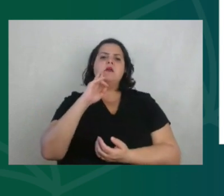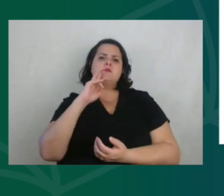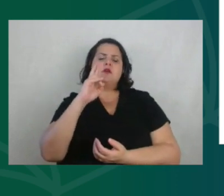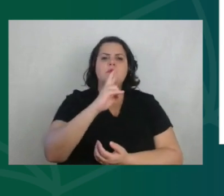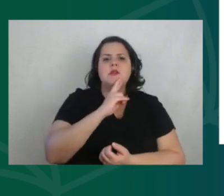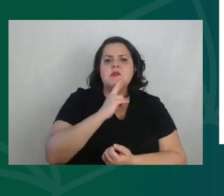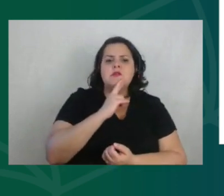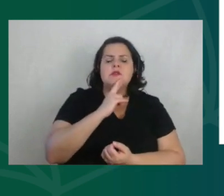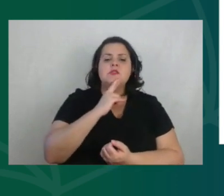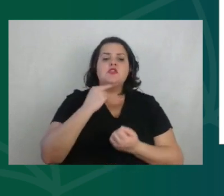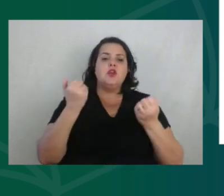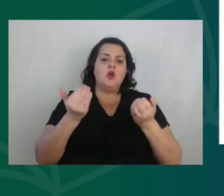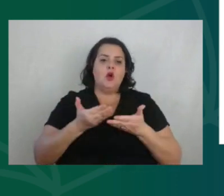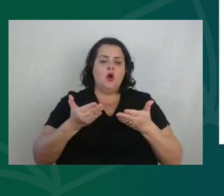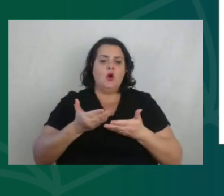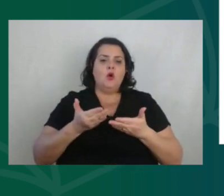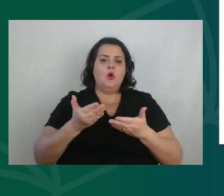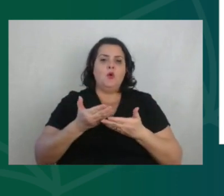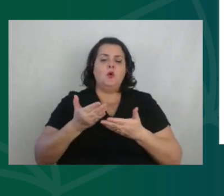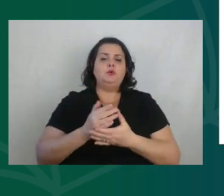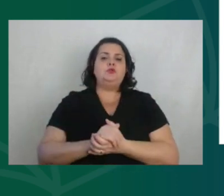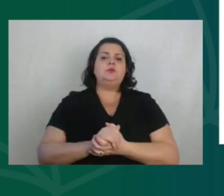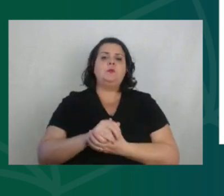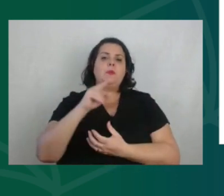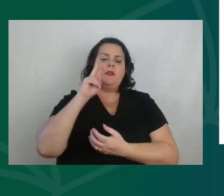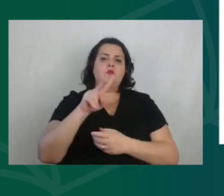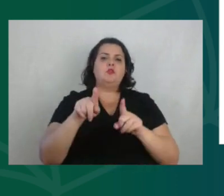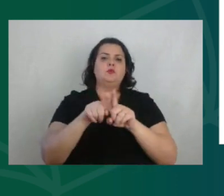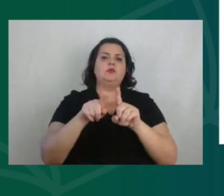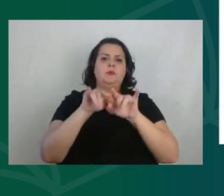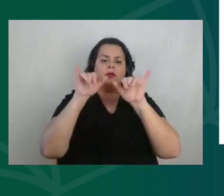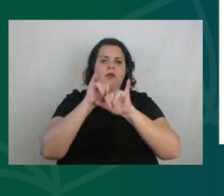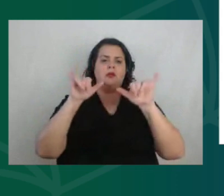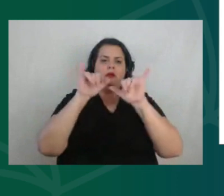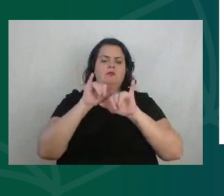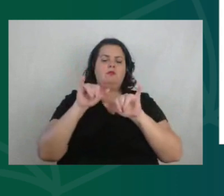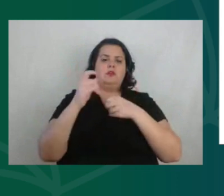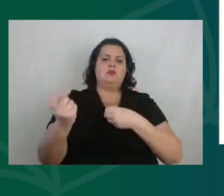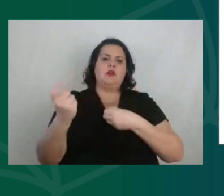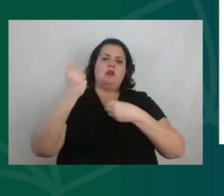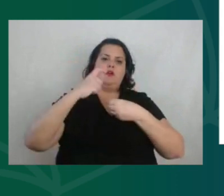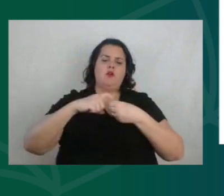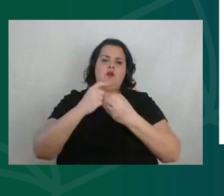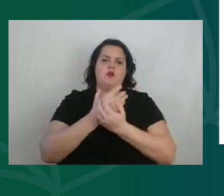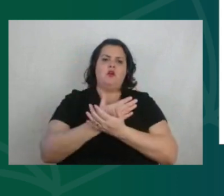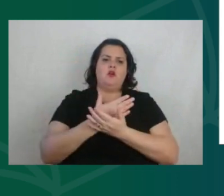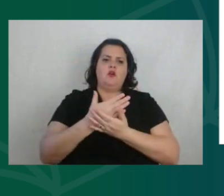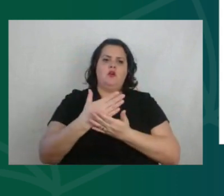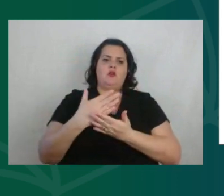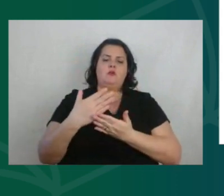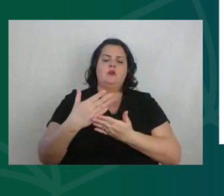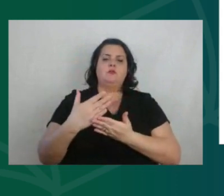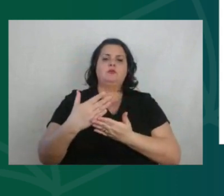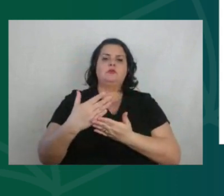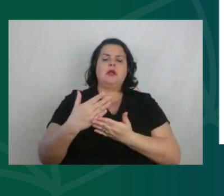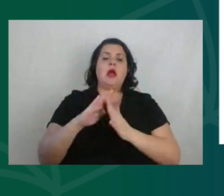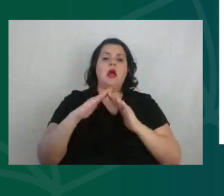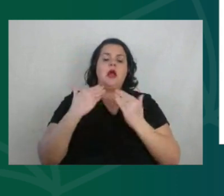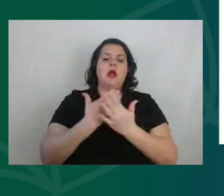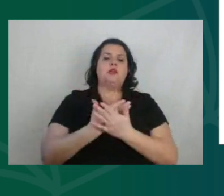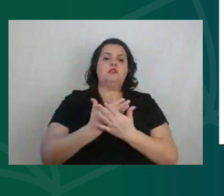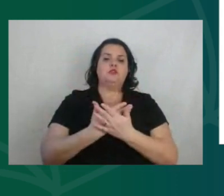um anúncio de retorno de escolas, né? Tendo 14 dias a essa estabilização na